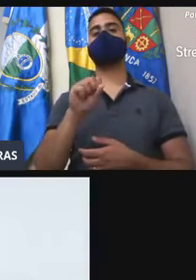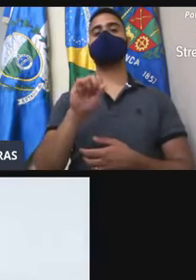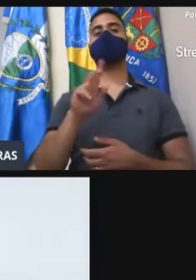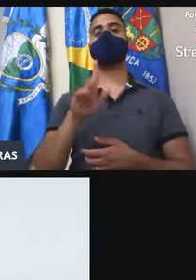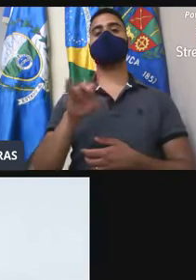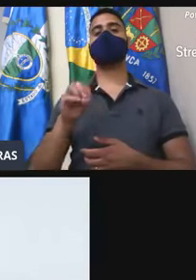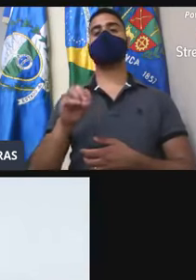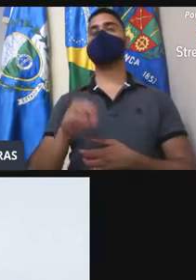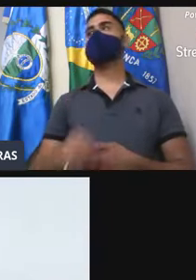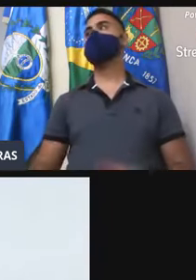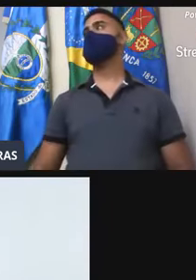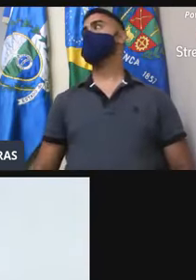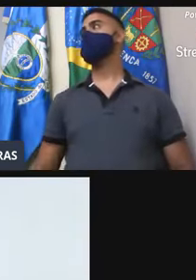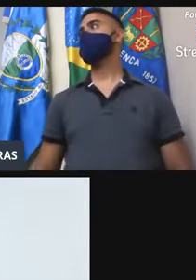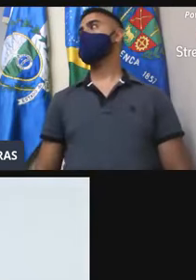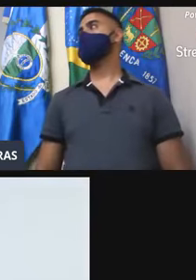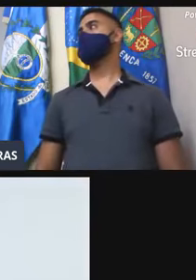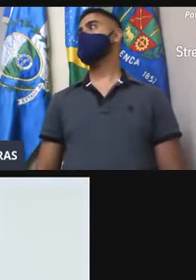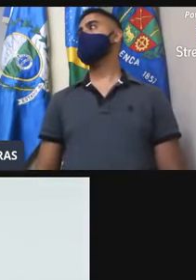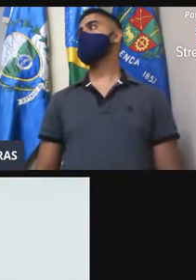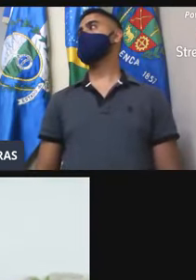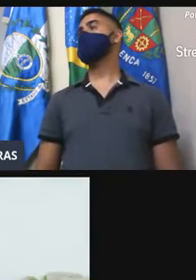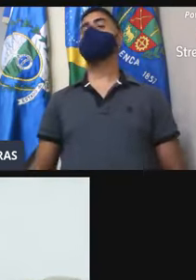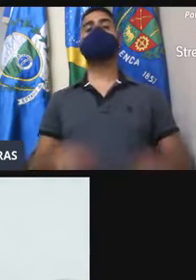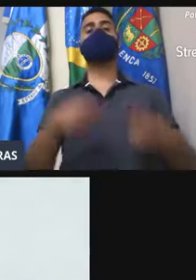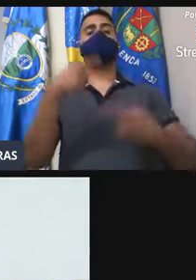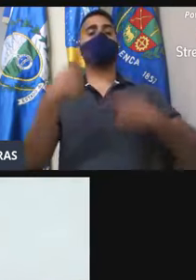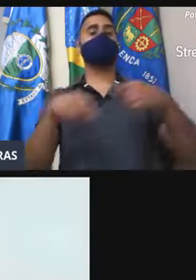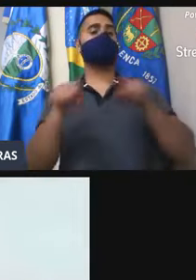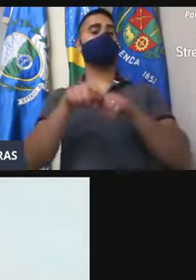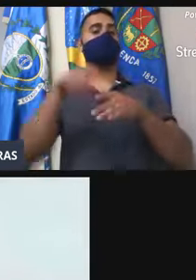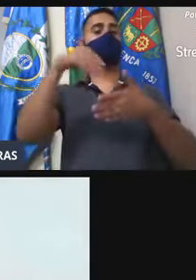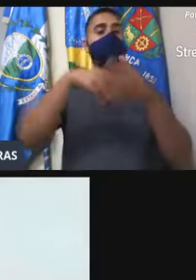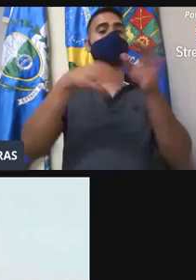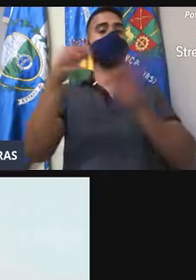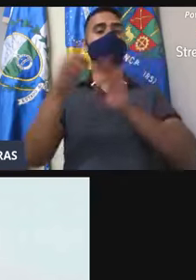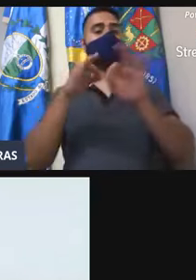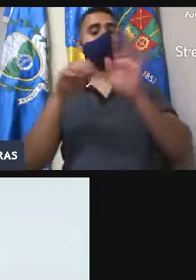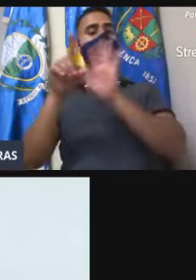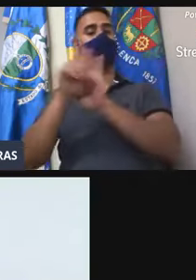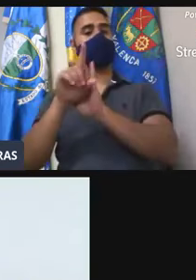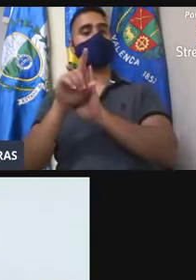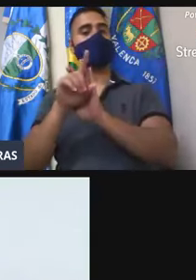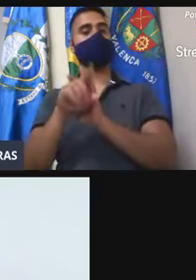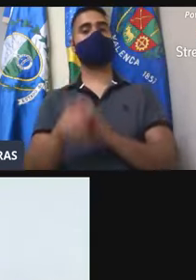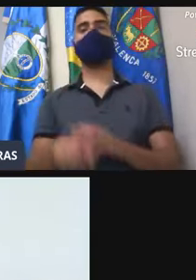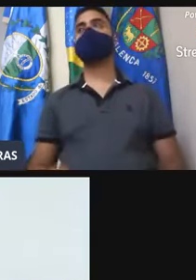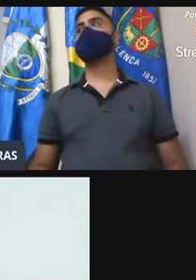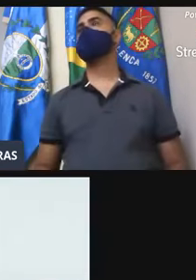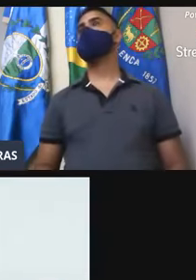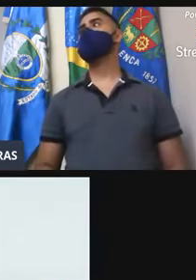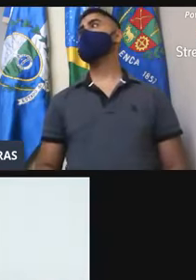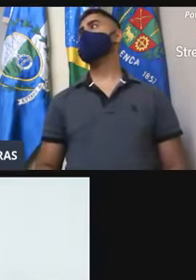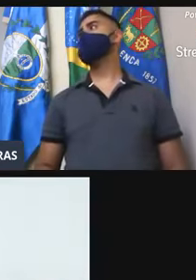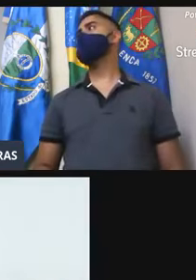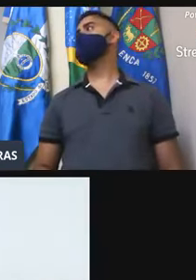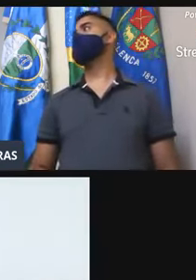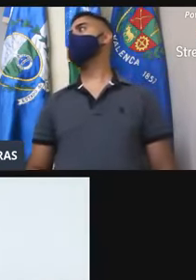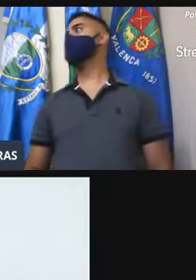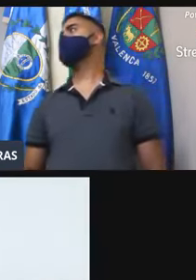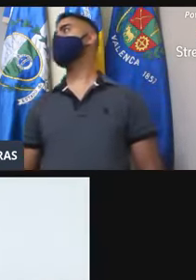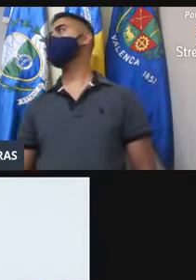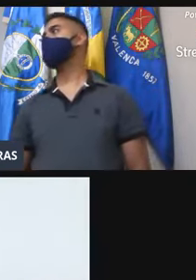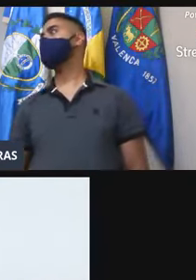Rogério Pitada. Presente, presidente. Discussão única e votação do projeto de lei ordinária no 2020, mensagem 28